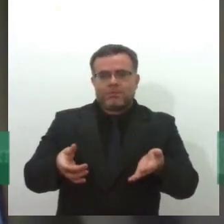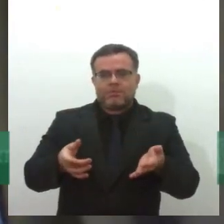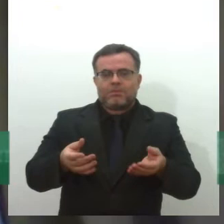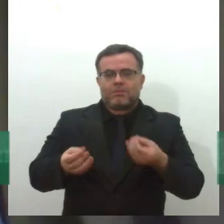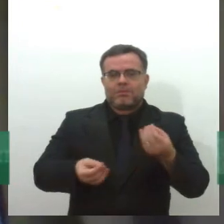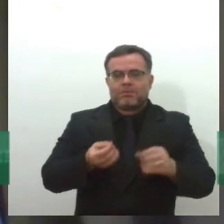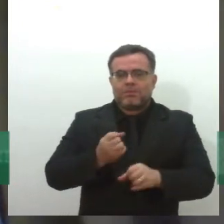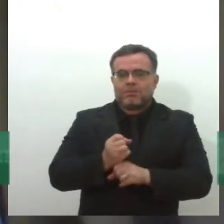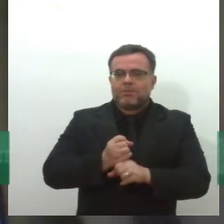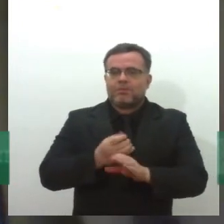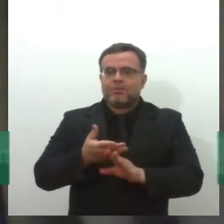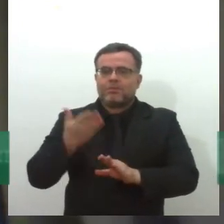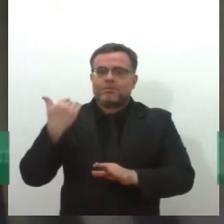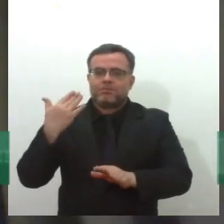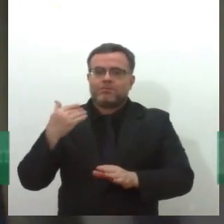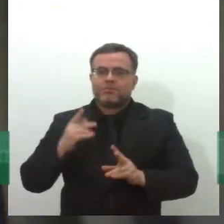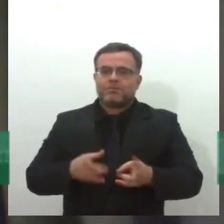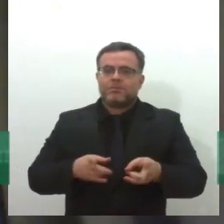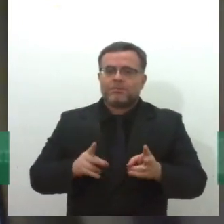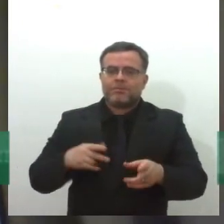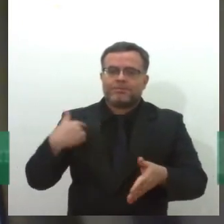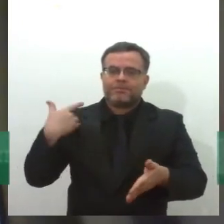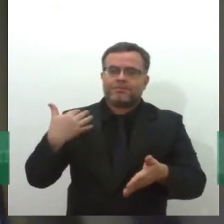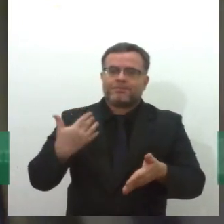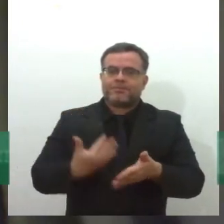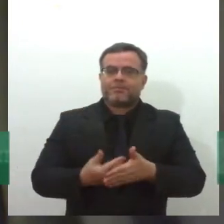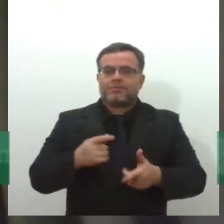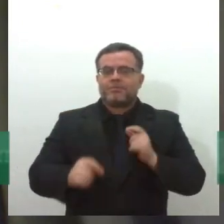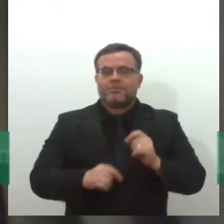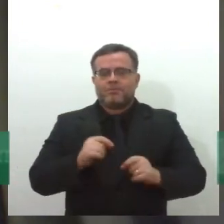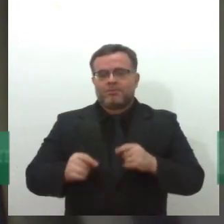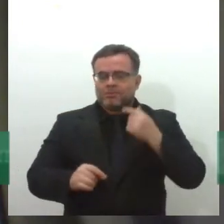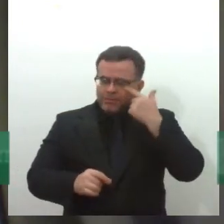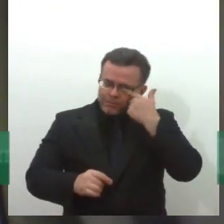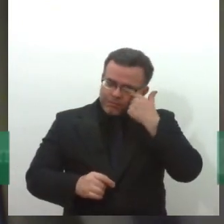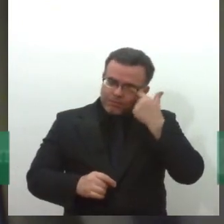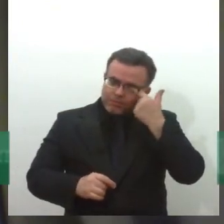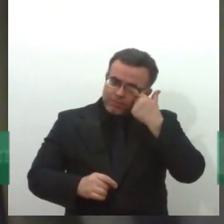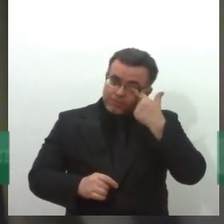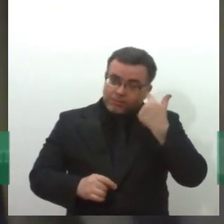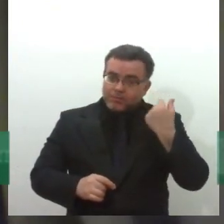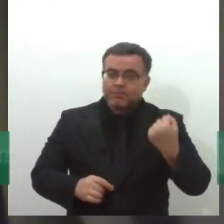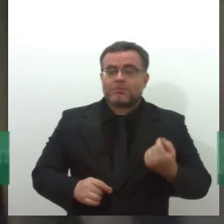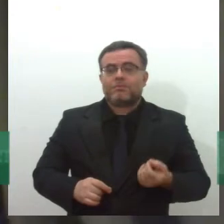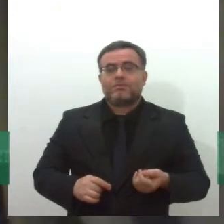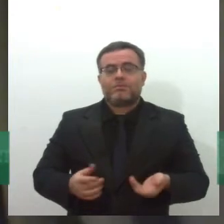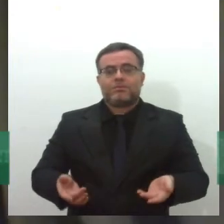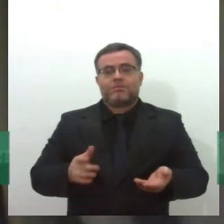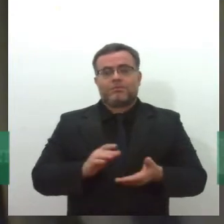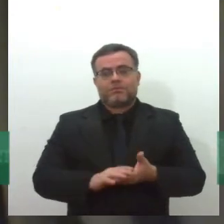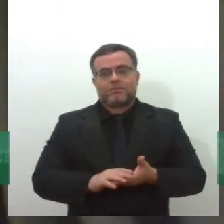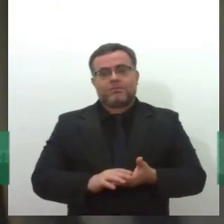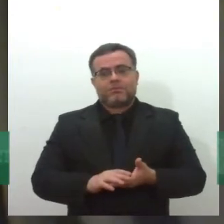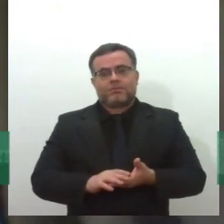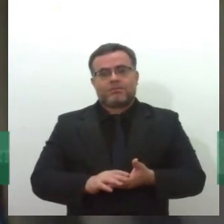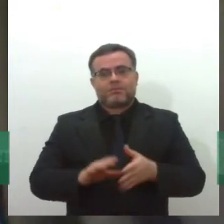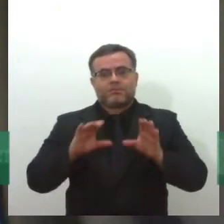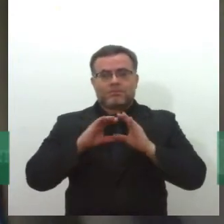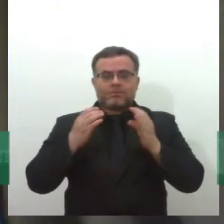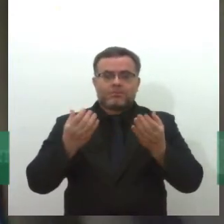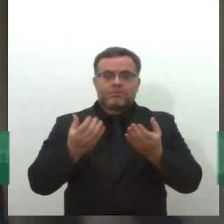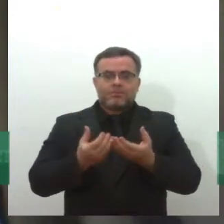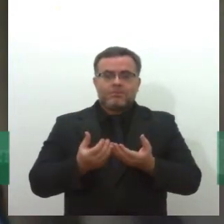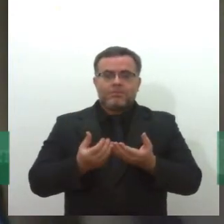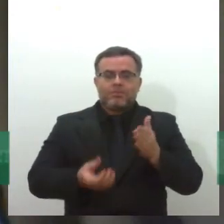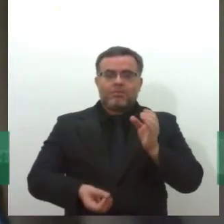anos atrás, interferência, prejuízo na Petrobras, sangramento do caixa da Petrobras, foi necessário passar no Congresso uma série de